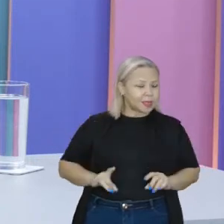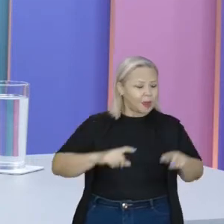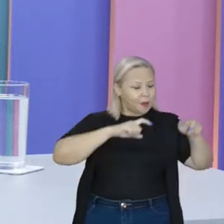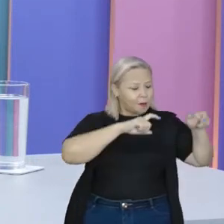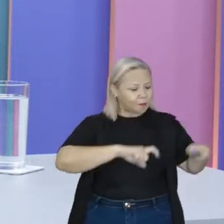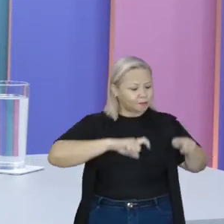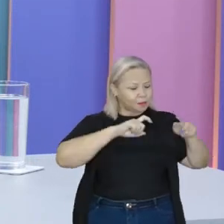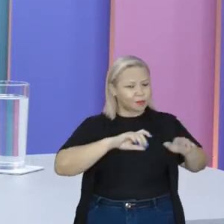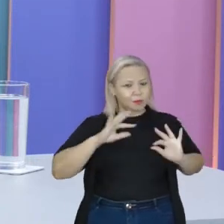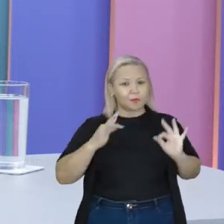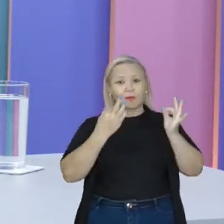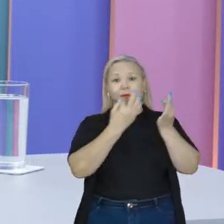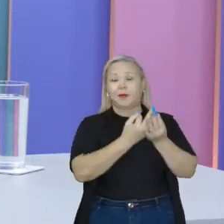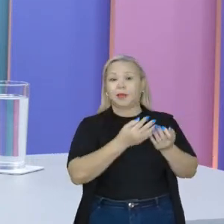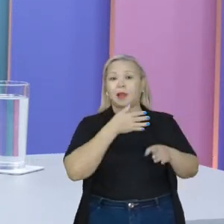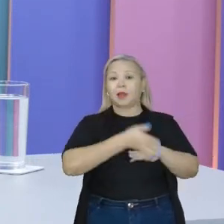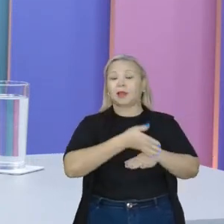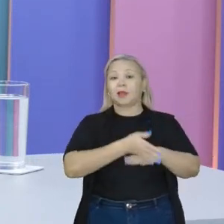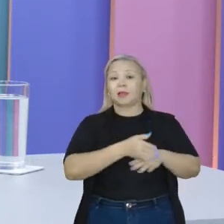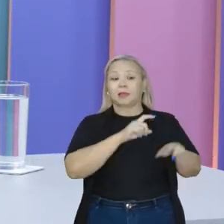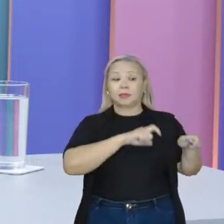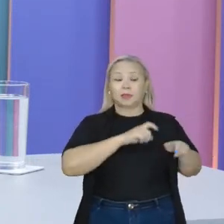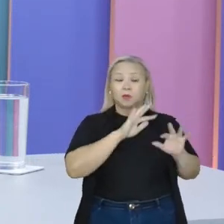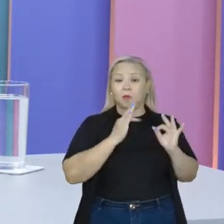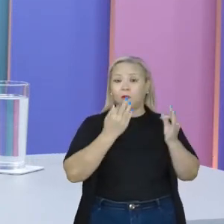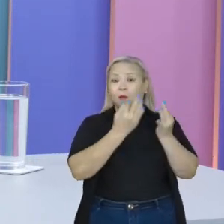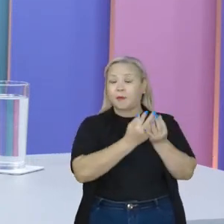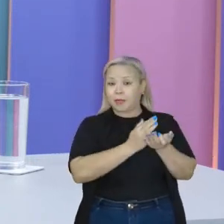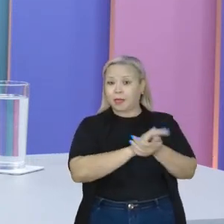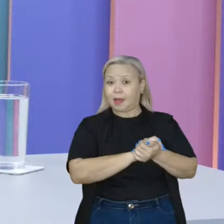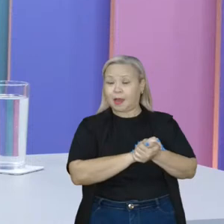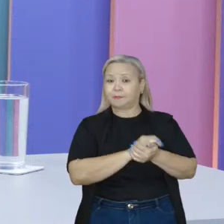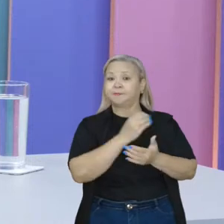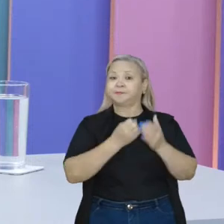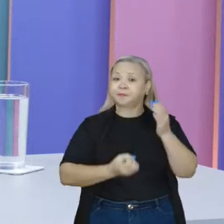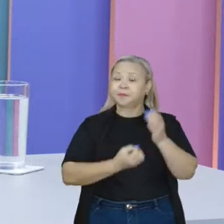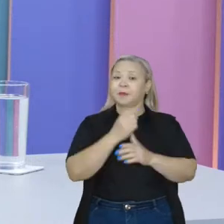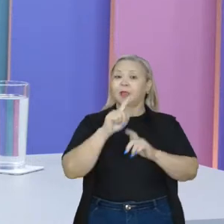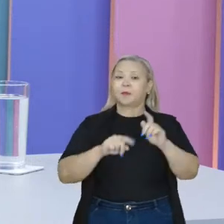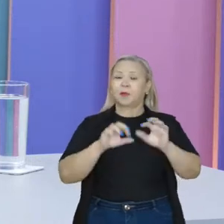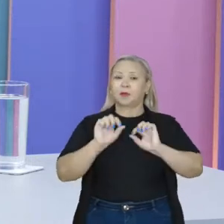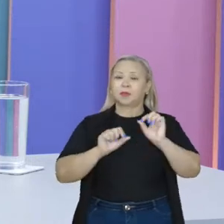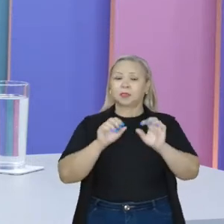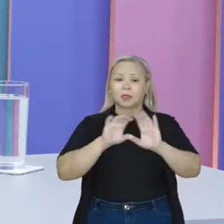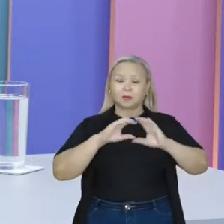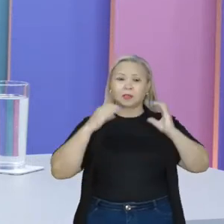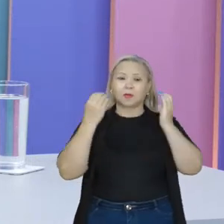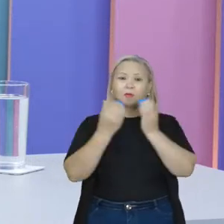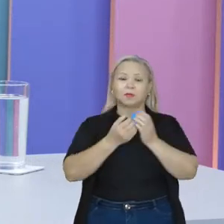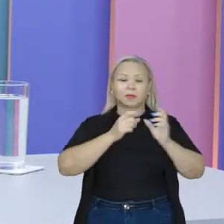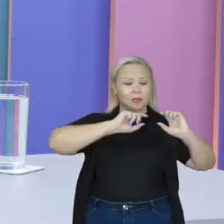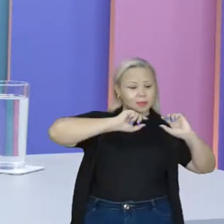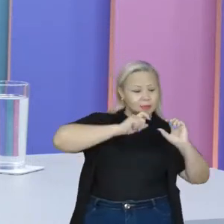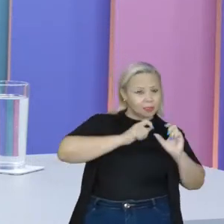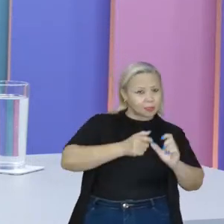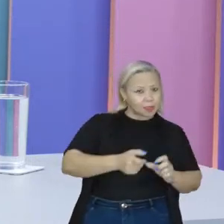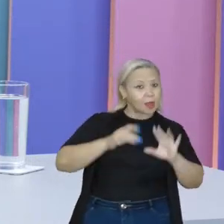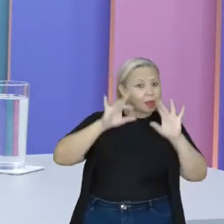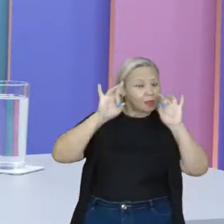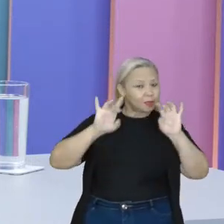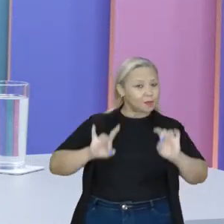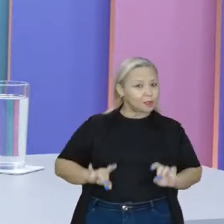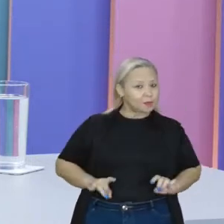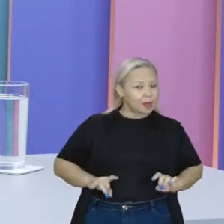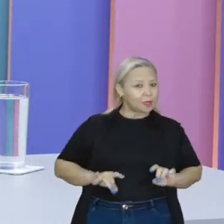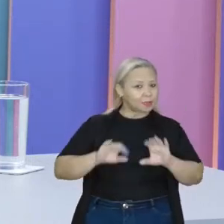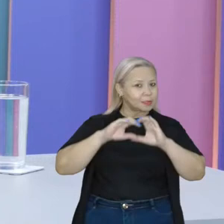agricultura familiar, né? E dentro da agricultura familiar, né, a produção das comunidades tradicionais, né, especialmente